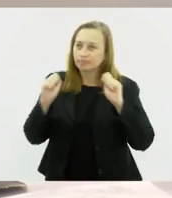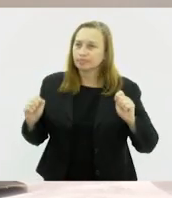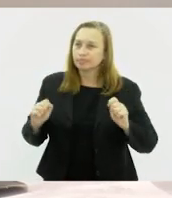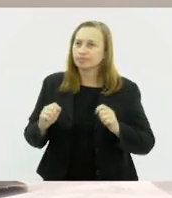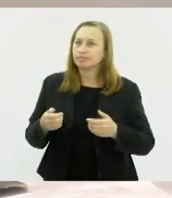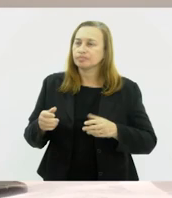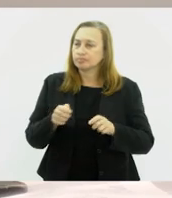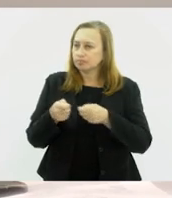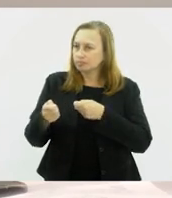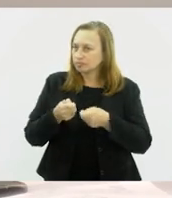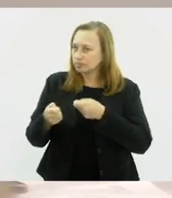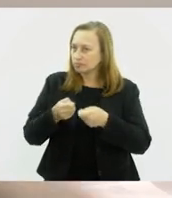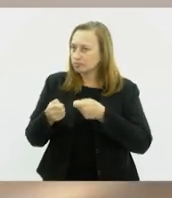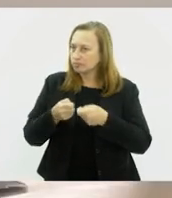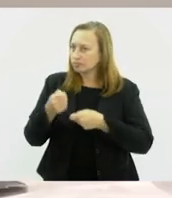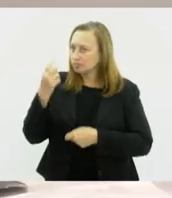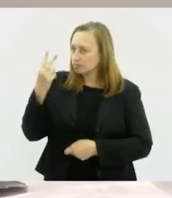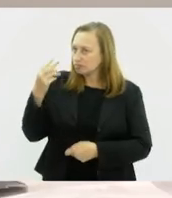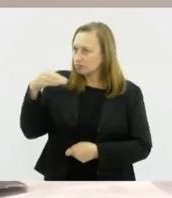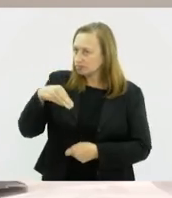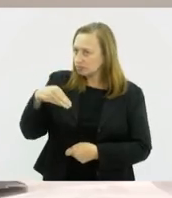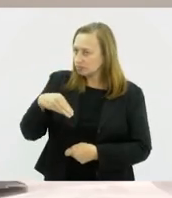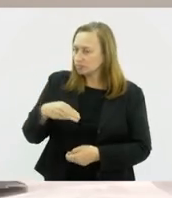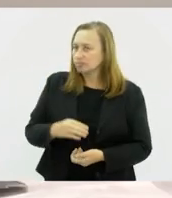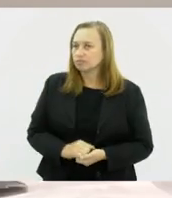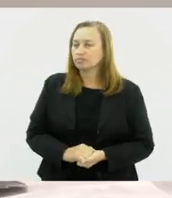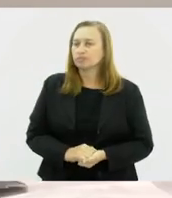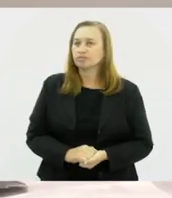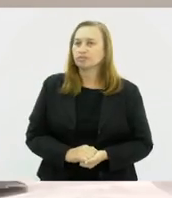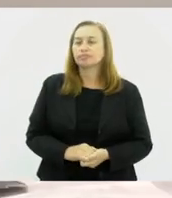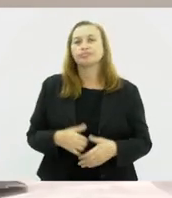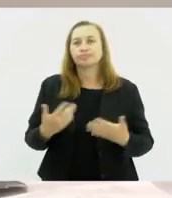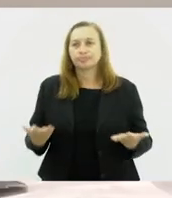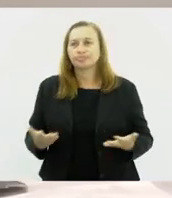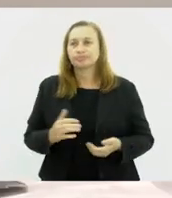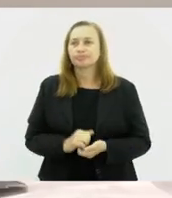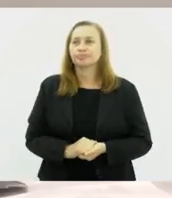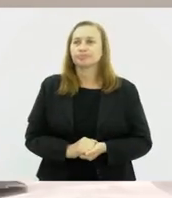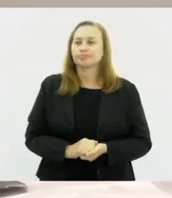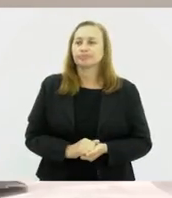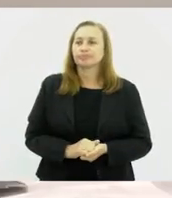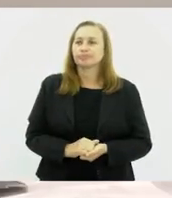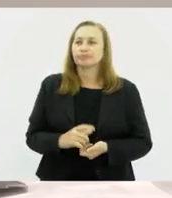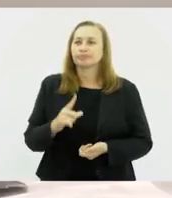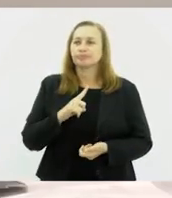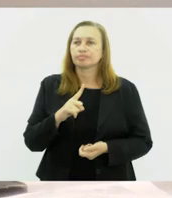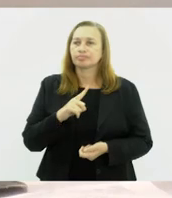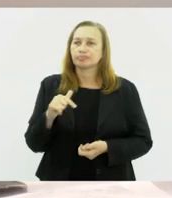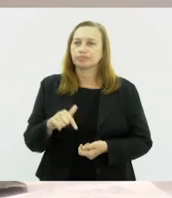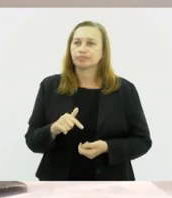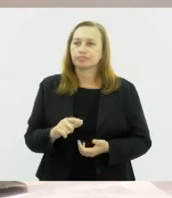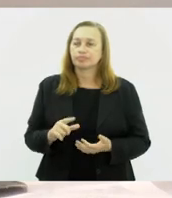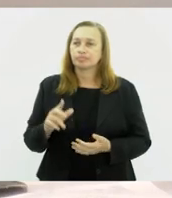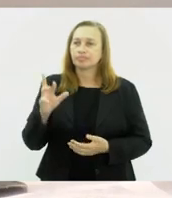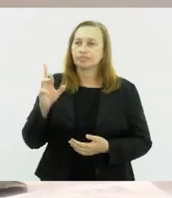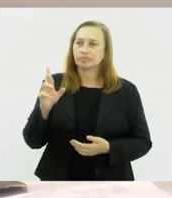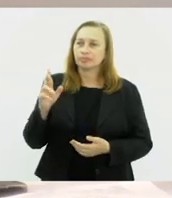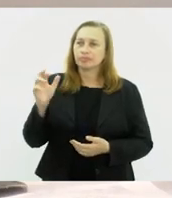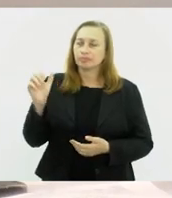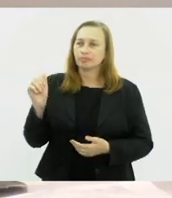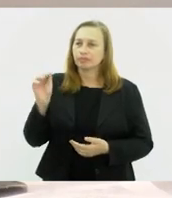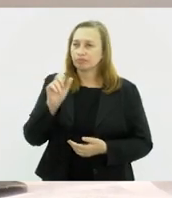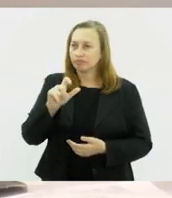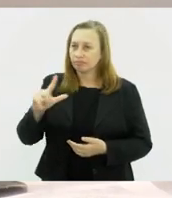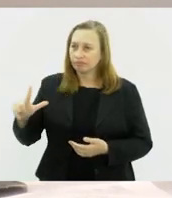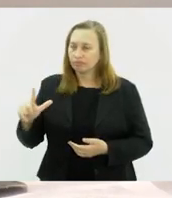que controle 2 minutos né então nós temos inscritos aqui o Rafael Coelho da